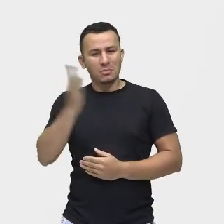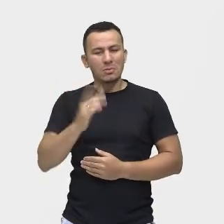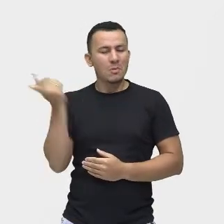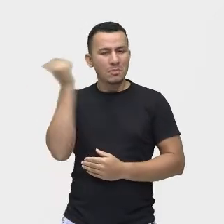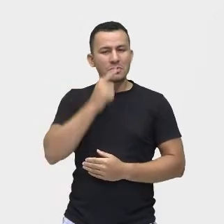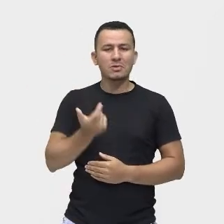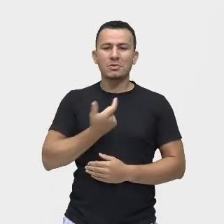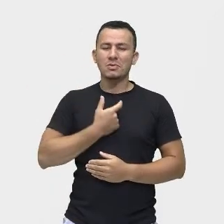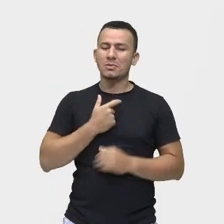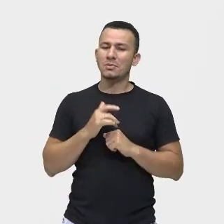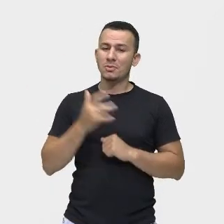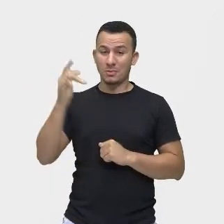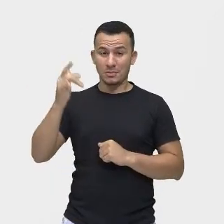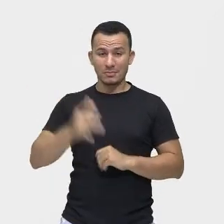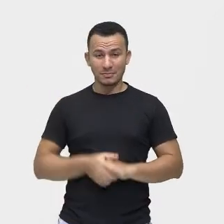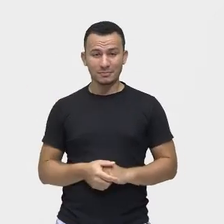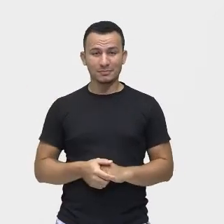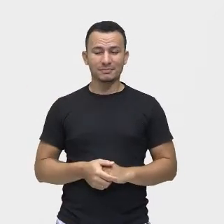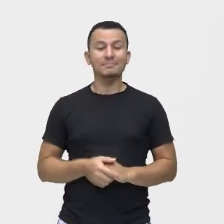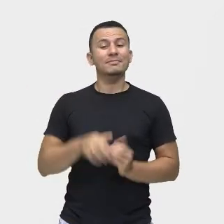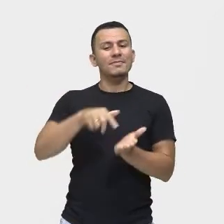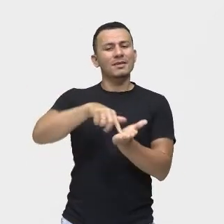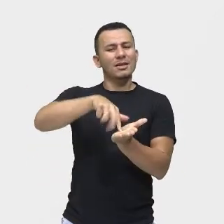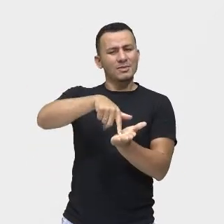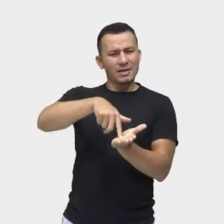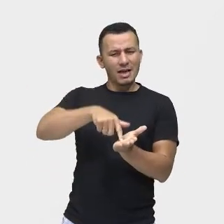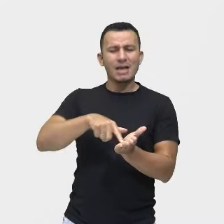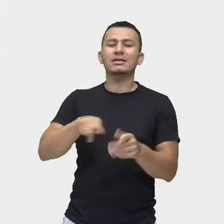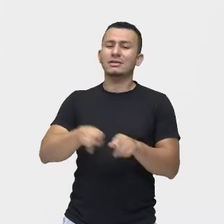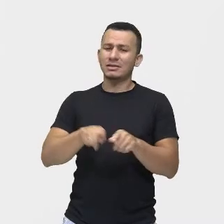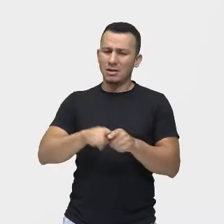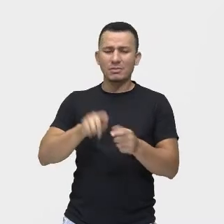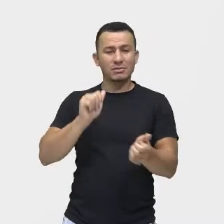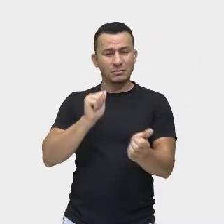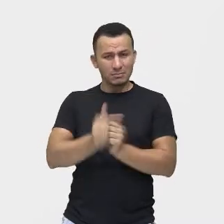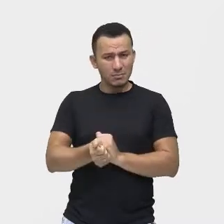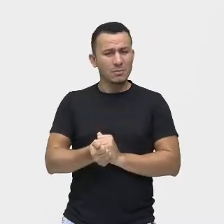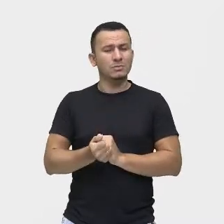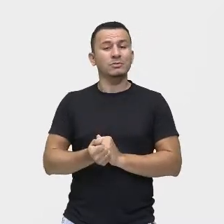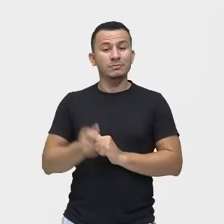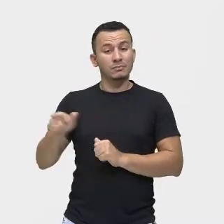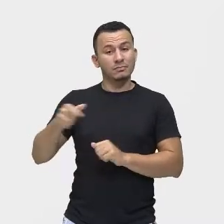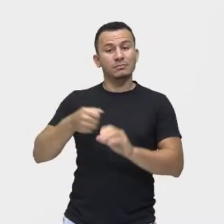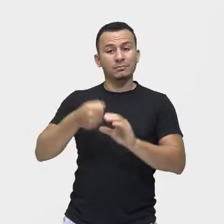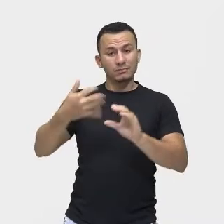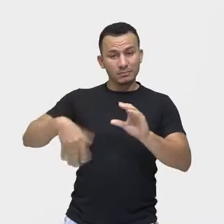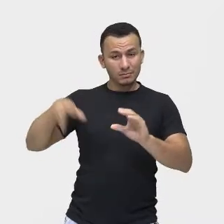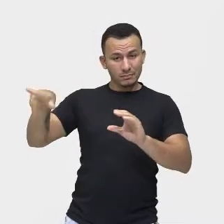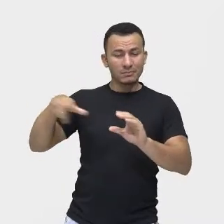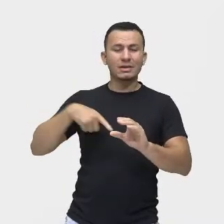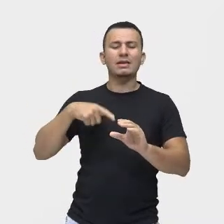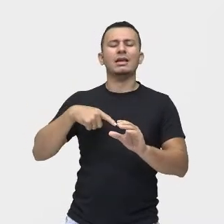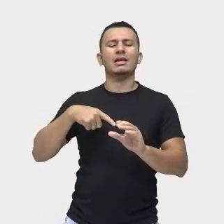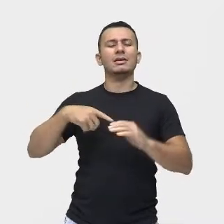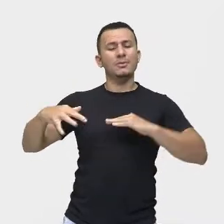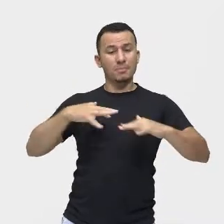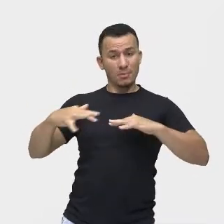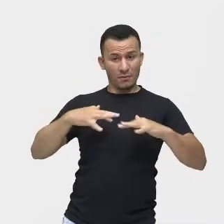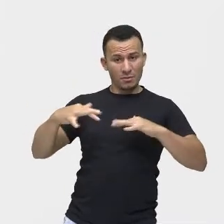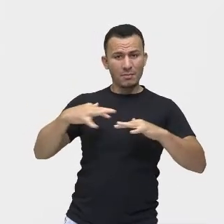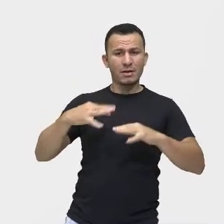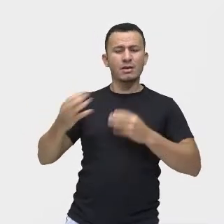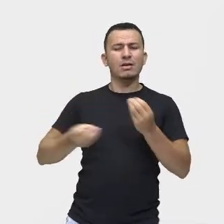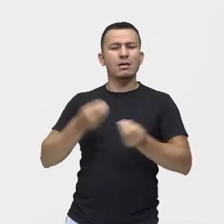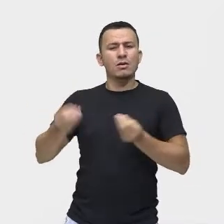skate. E aí, o skate é um esporte radical e sua prática consiste em realizar manobras,